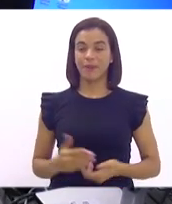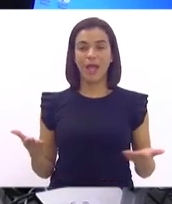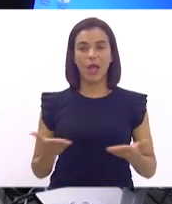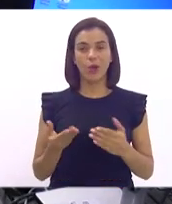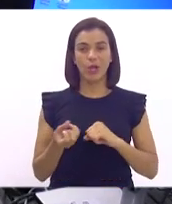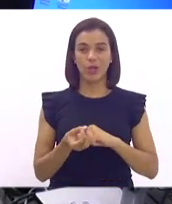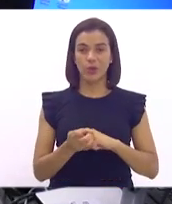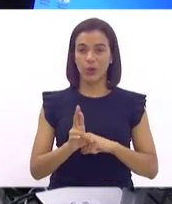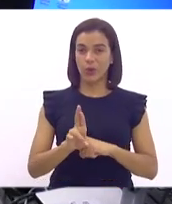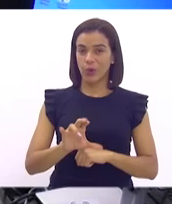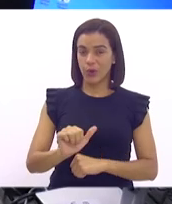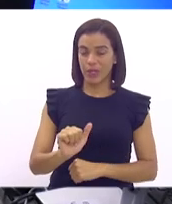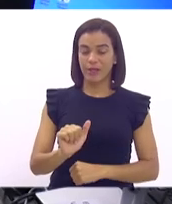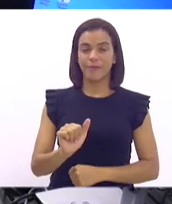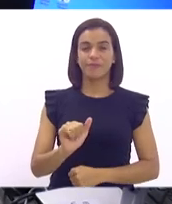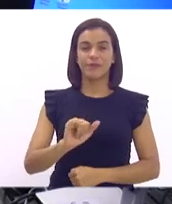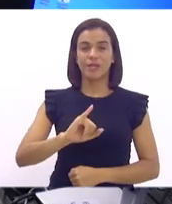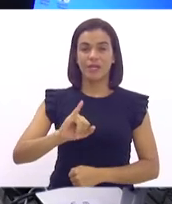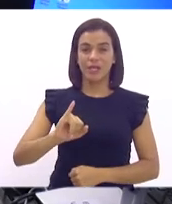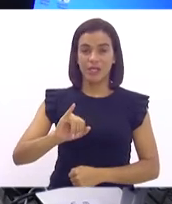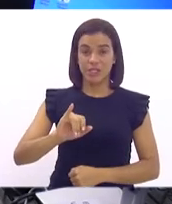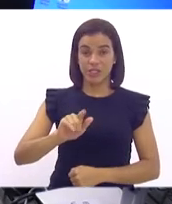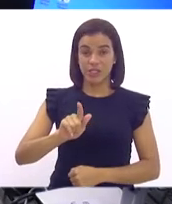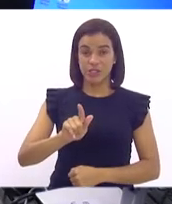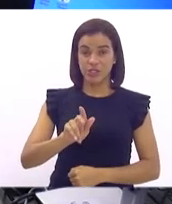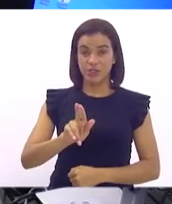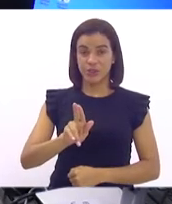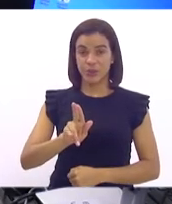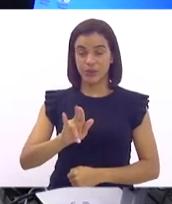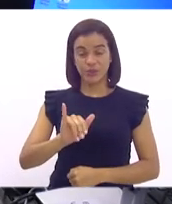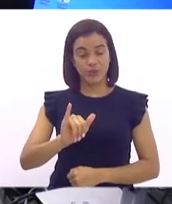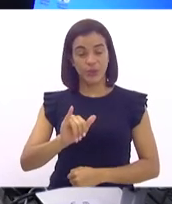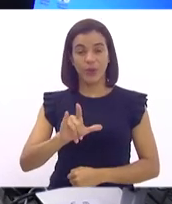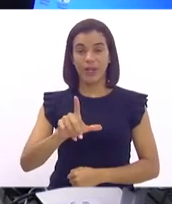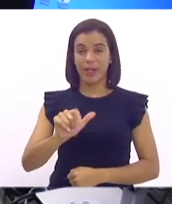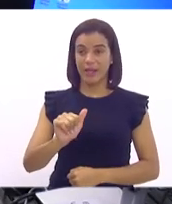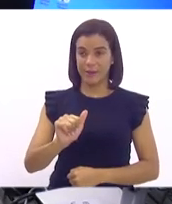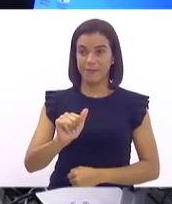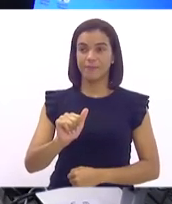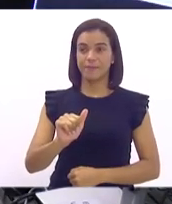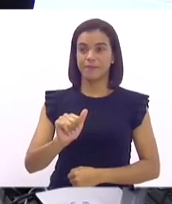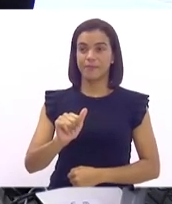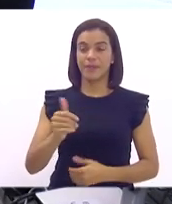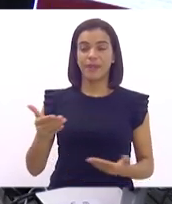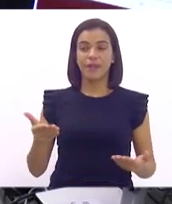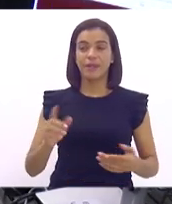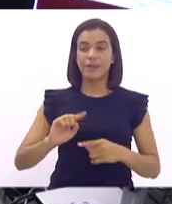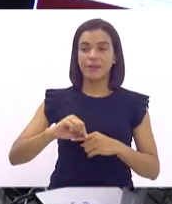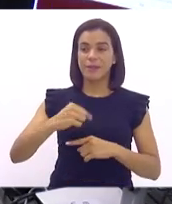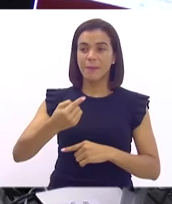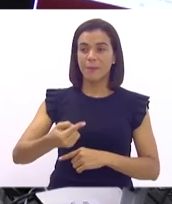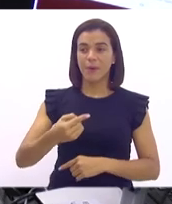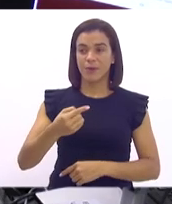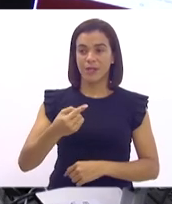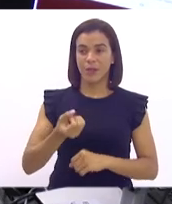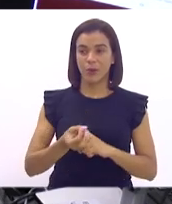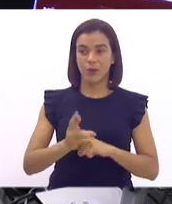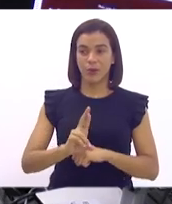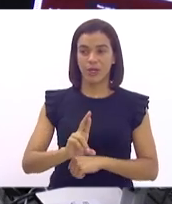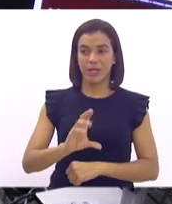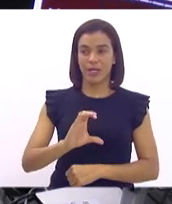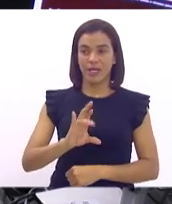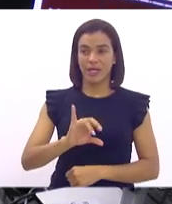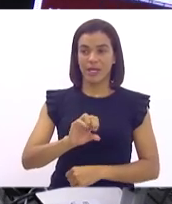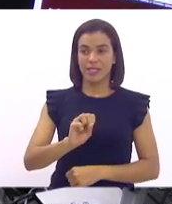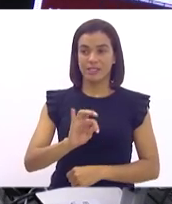doutora Júlia de Castro, para as suas considerações, e depois a doutora Cristina, e ao final tenho